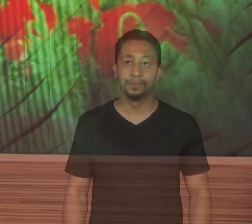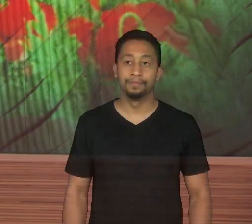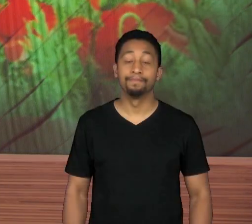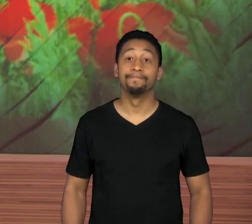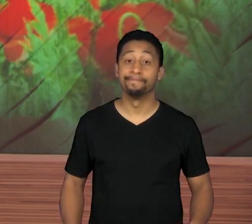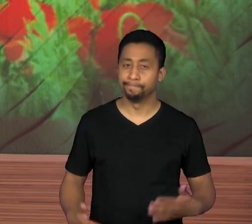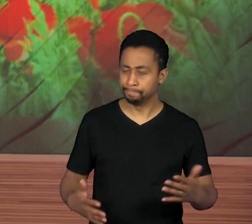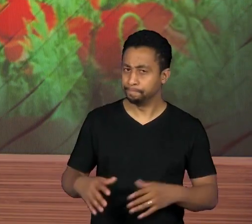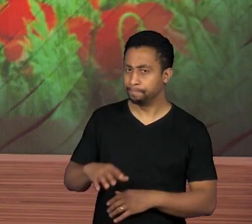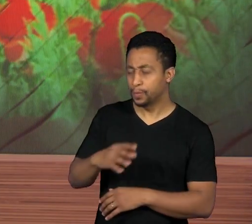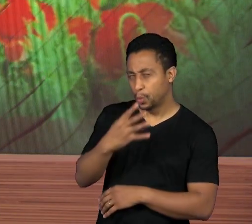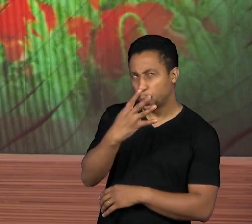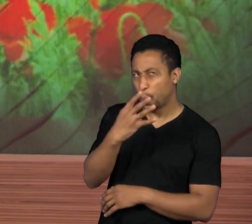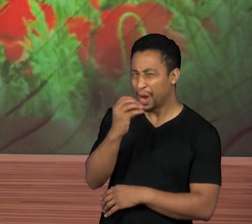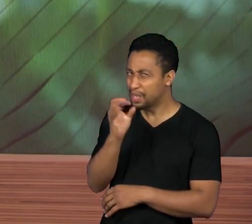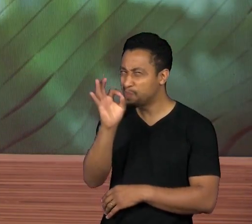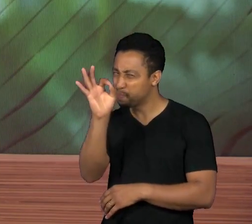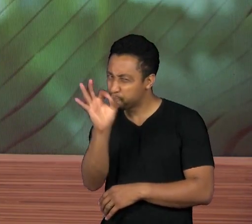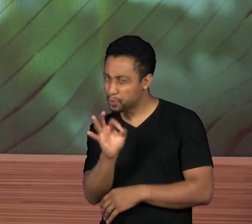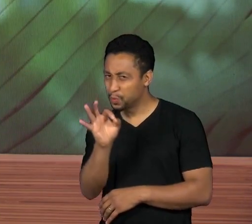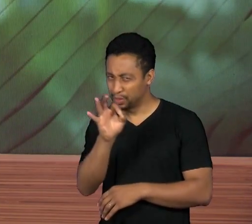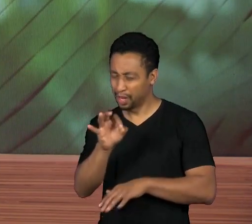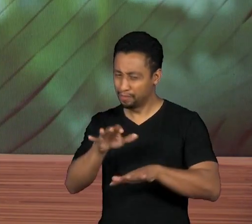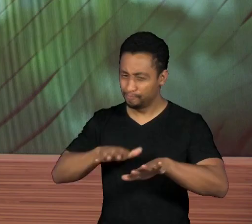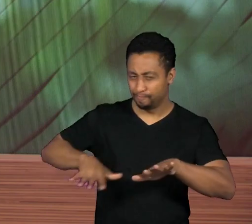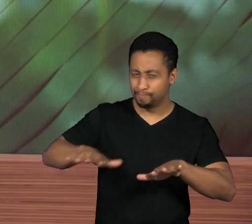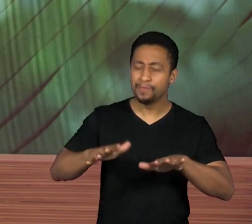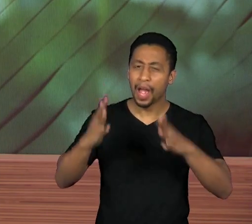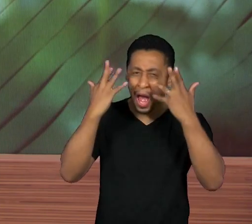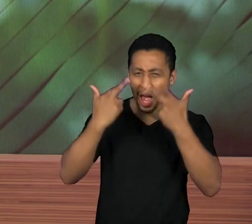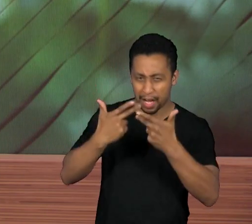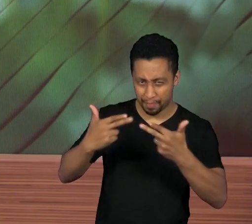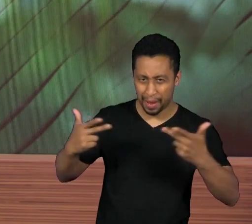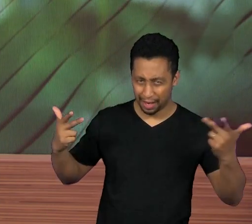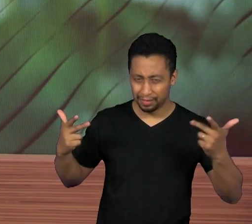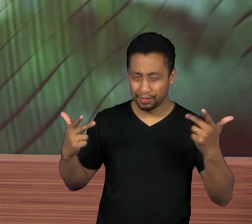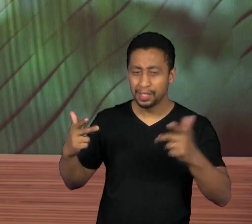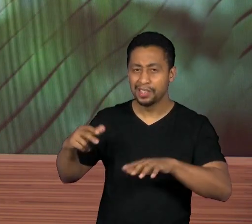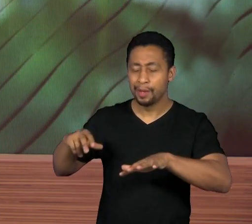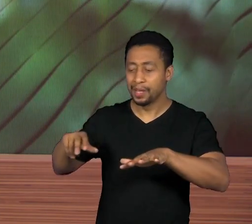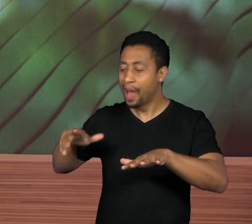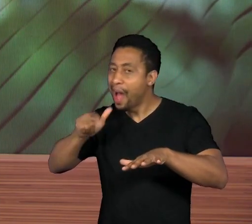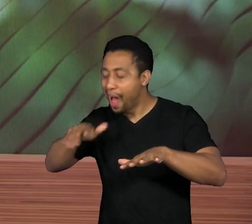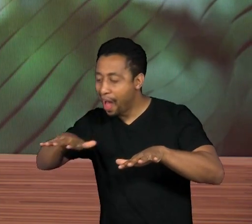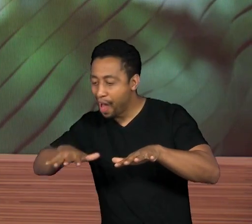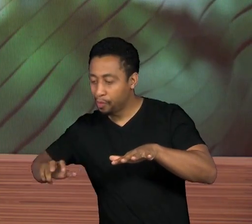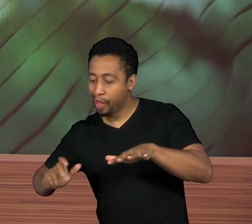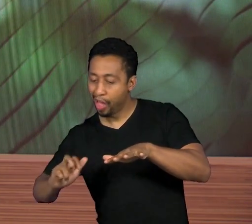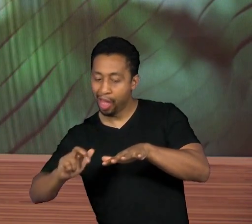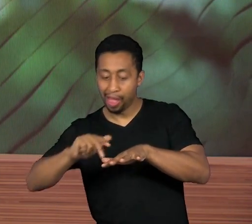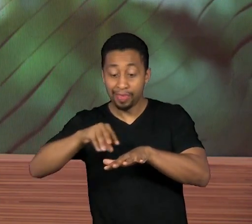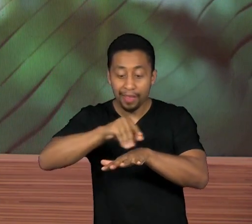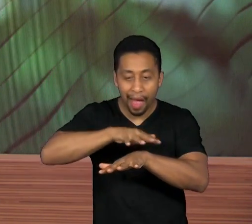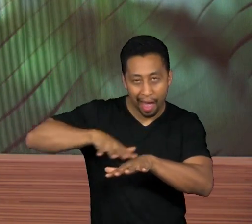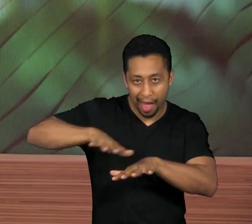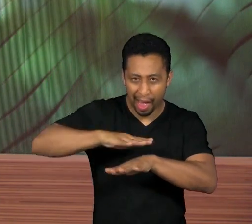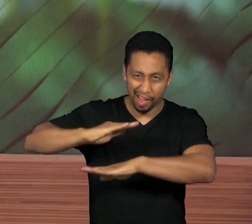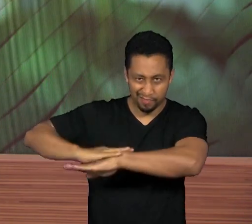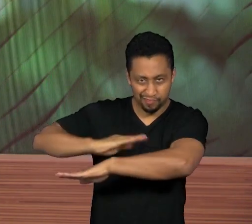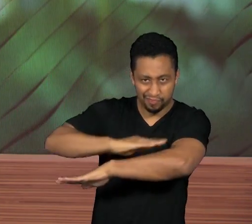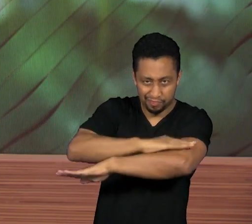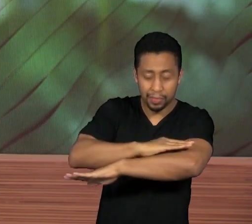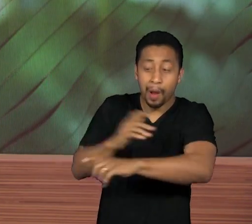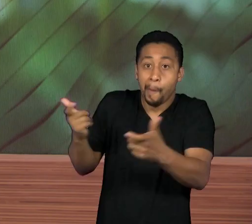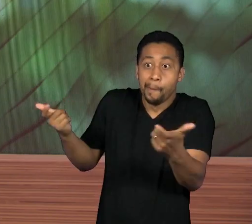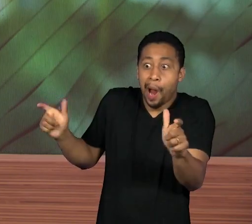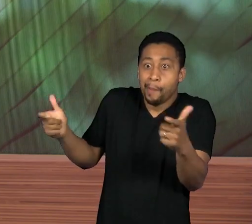Cerca de 40% de todas as espécies de anfíbios do mundo estão ameaçadas de extinção. É o que mostra